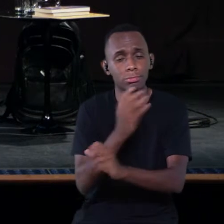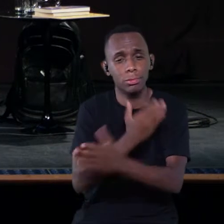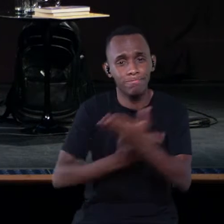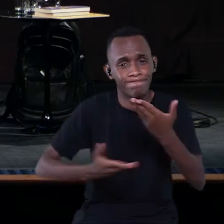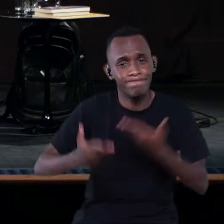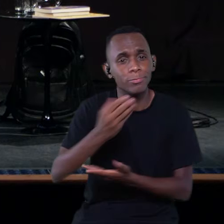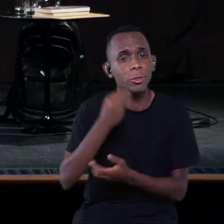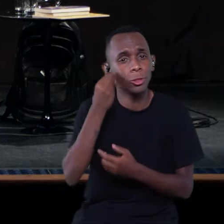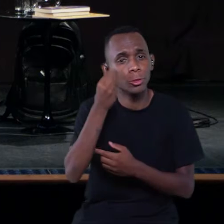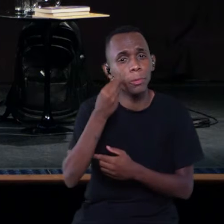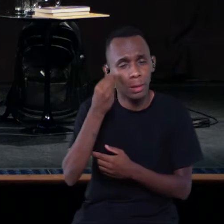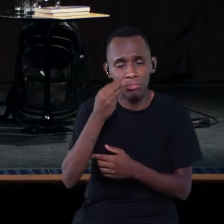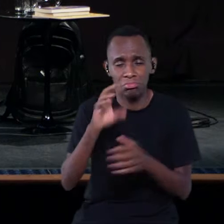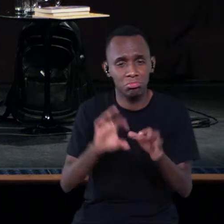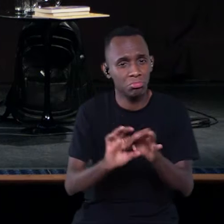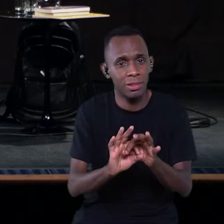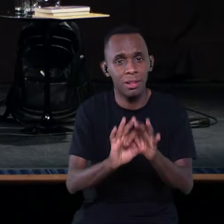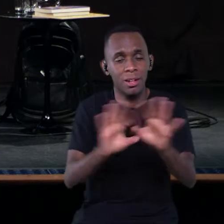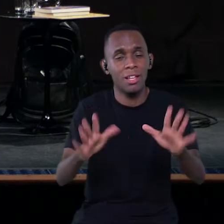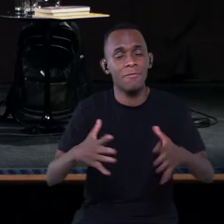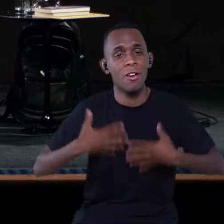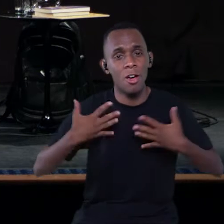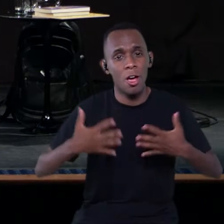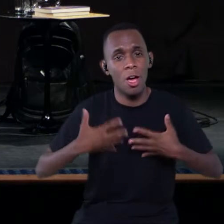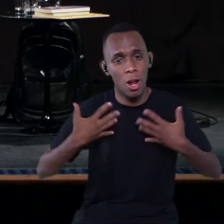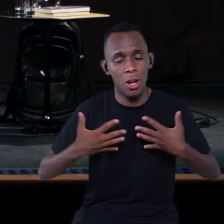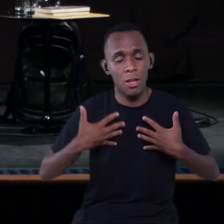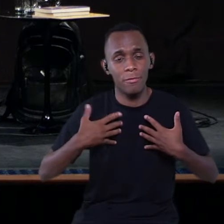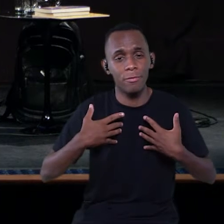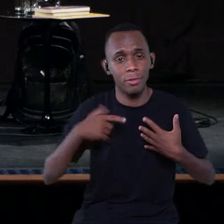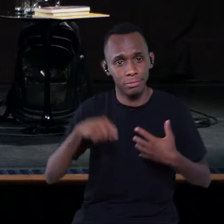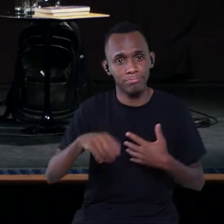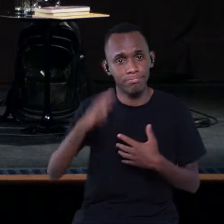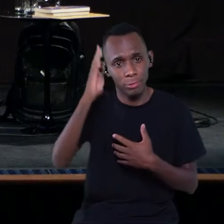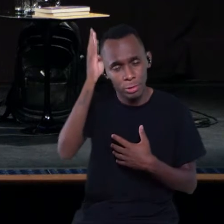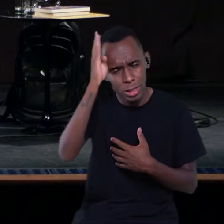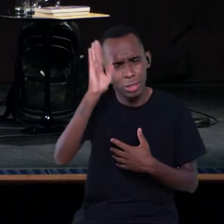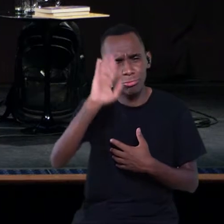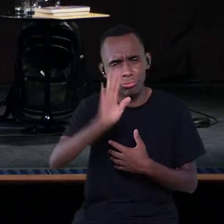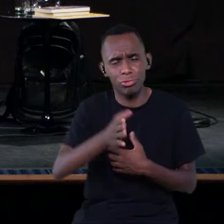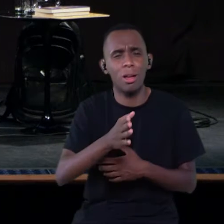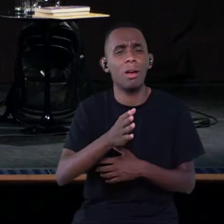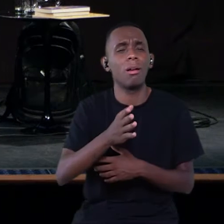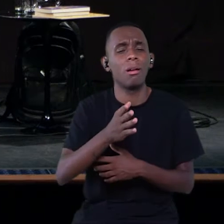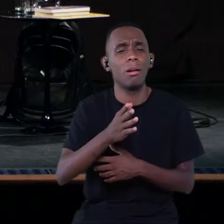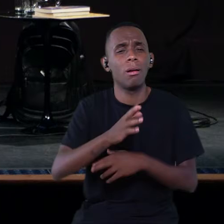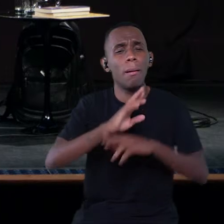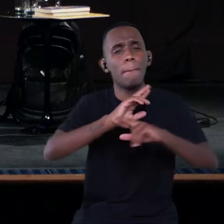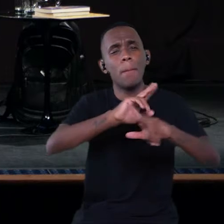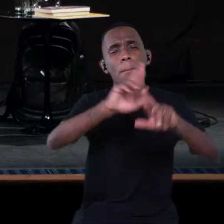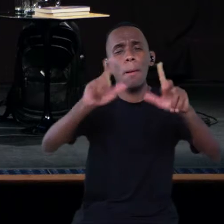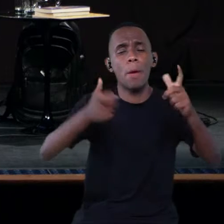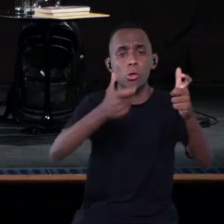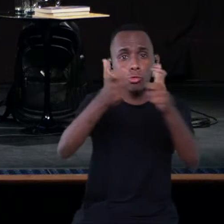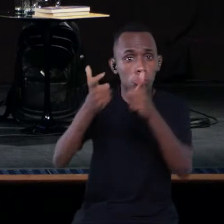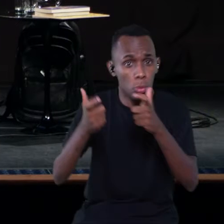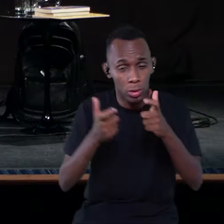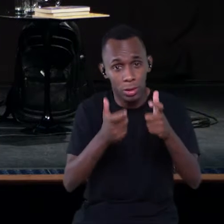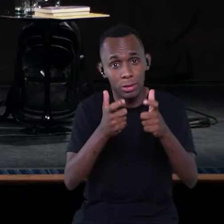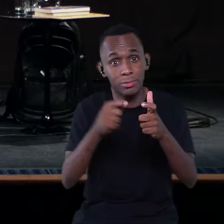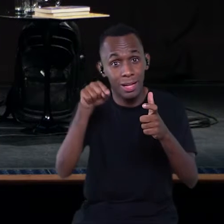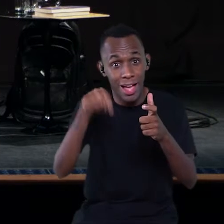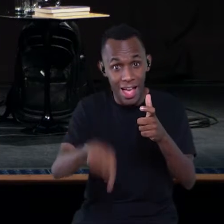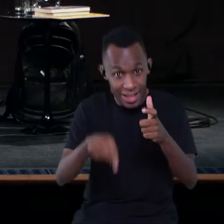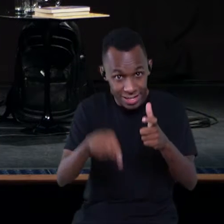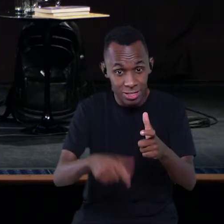convivência super democrática e alegre que eu tenho com o SESC. Nós já passamos por diversas unidades. E essa aqui